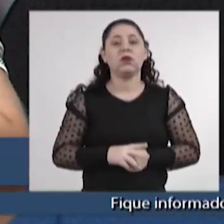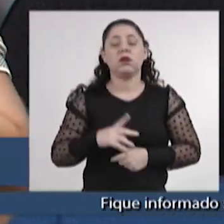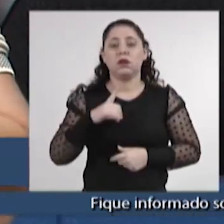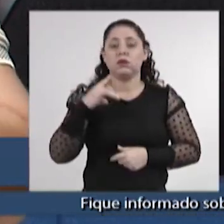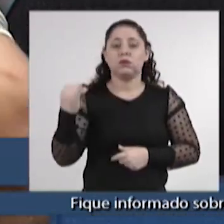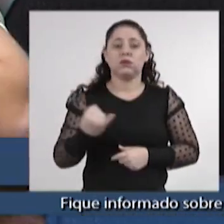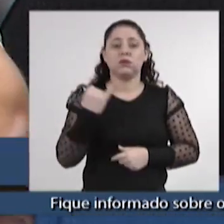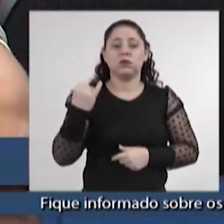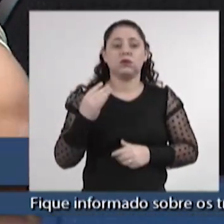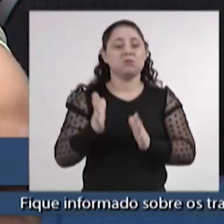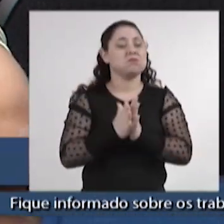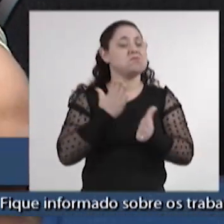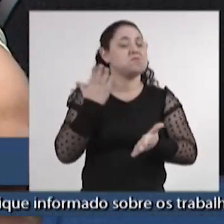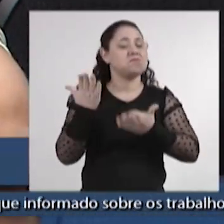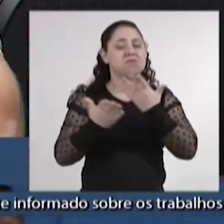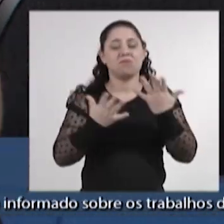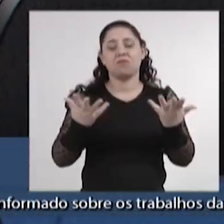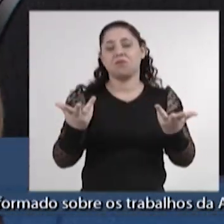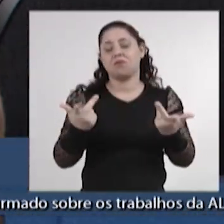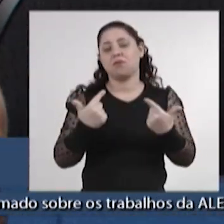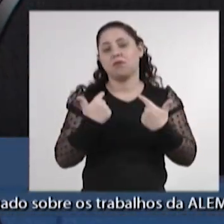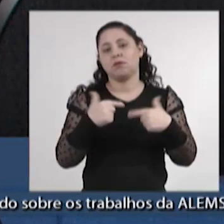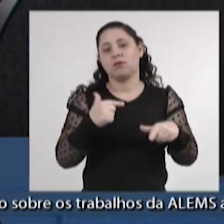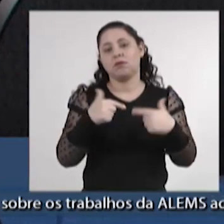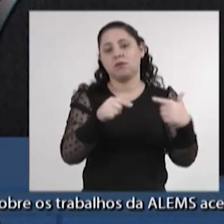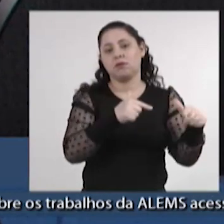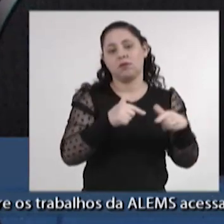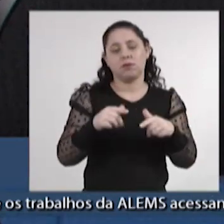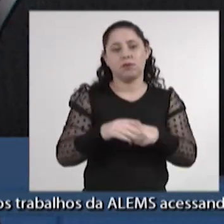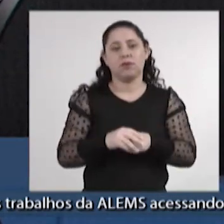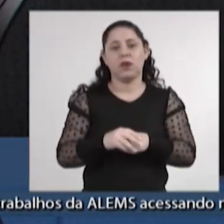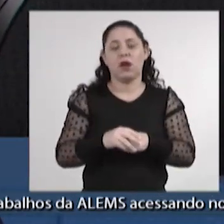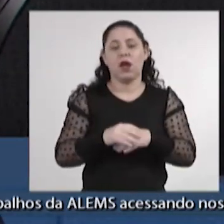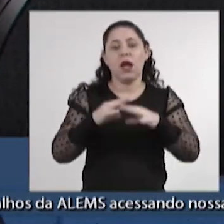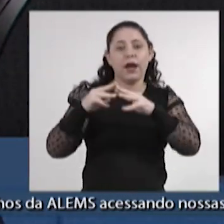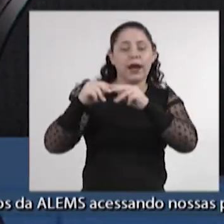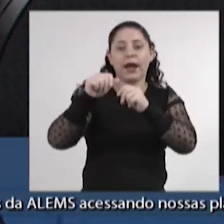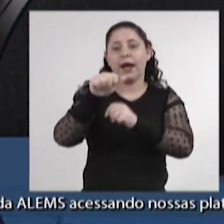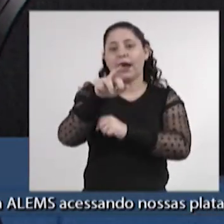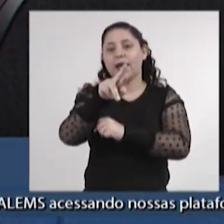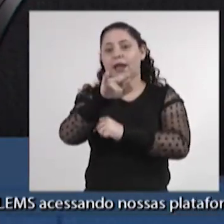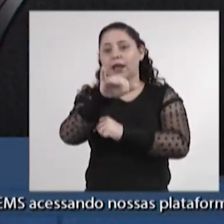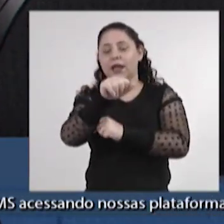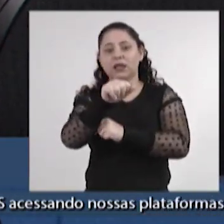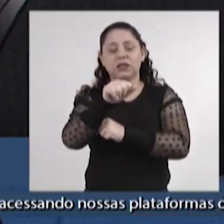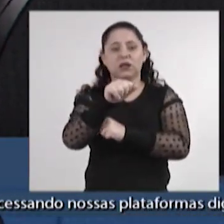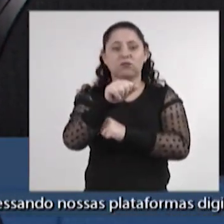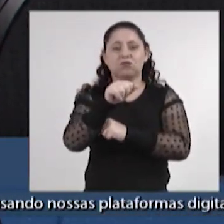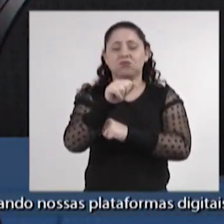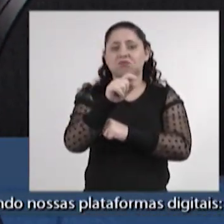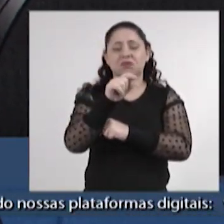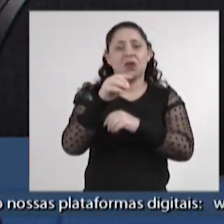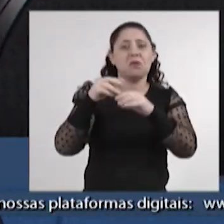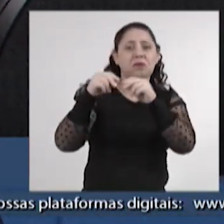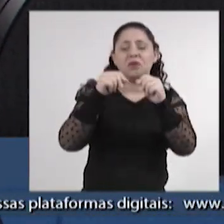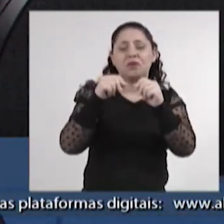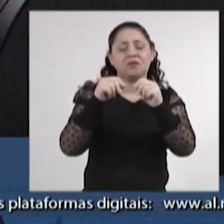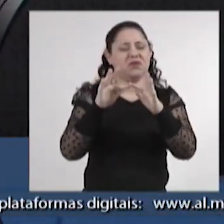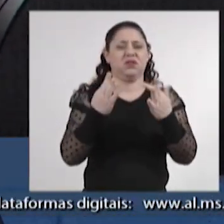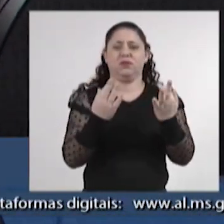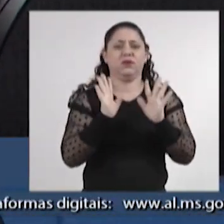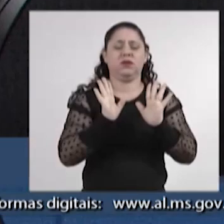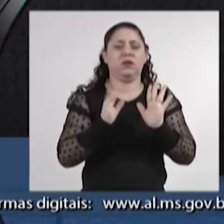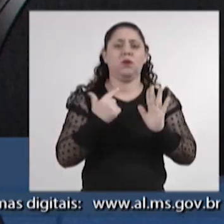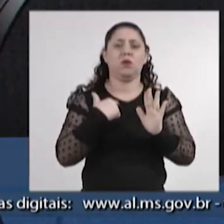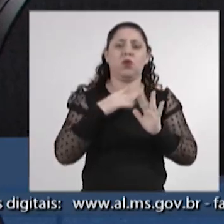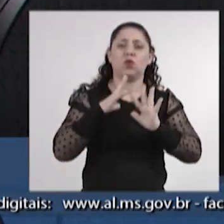relevância excepcional no trabalho que nós fazemos, até pelo tipo de sedimento que eu falei, as areias são o elemento mais nocivo para a nossa operação lá. Até porque é